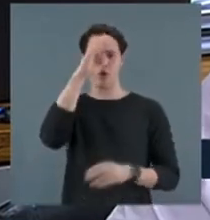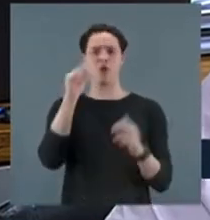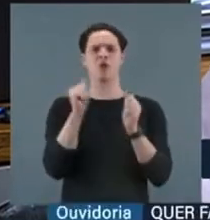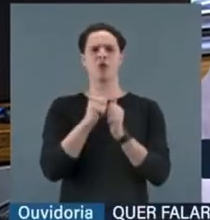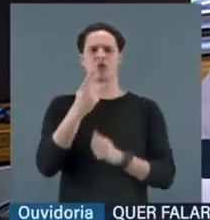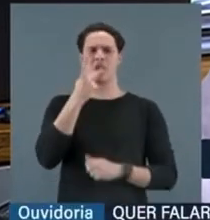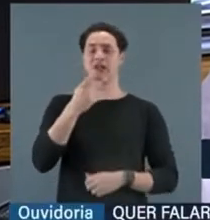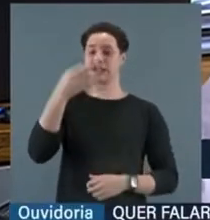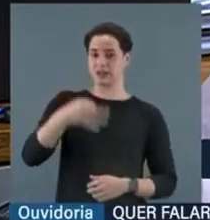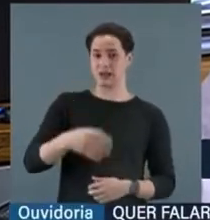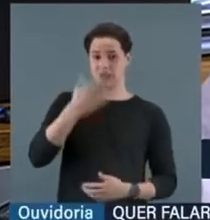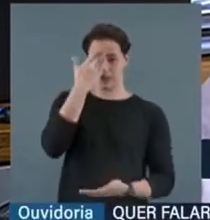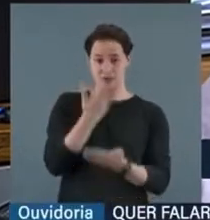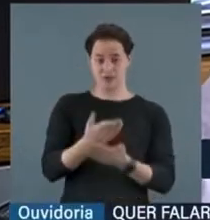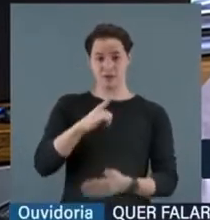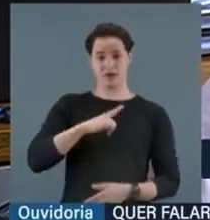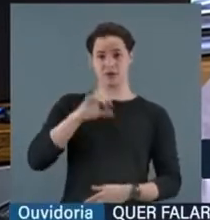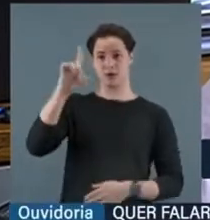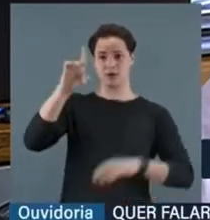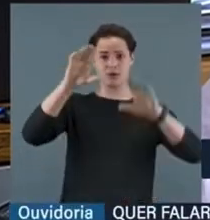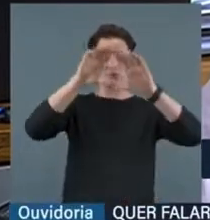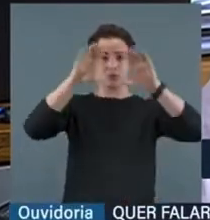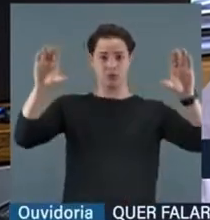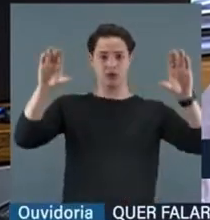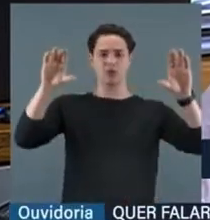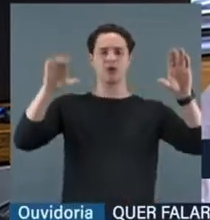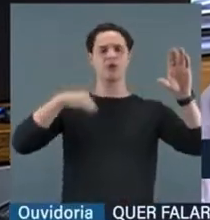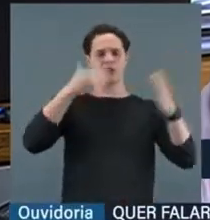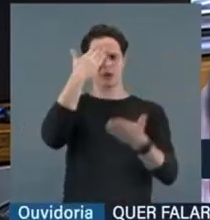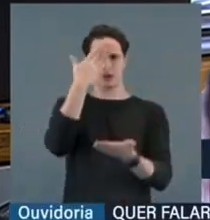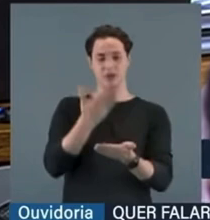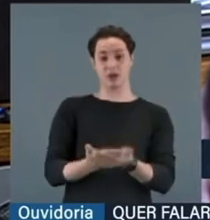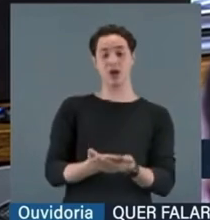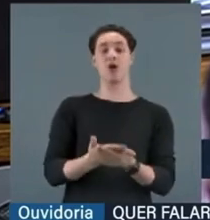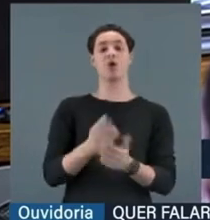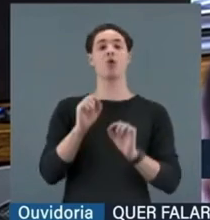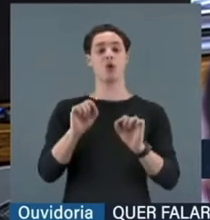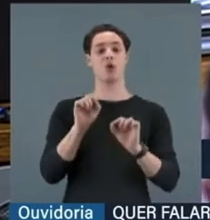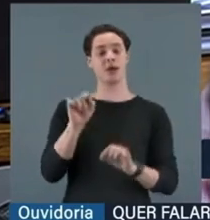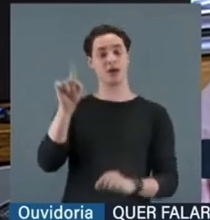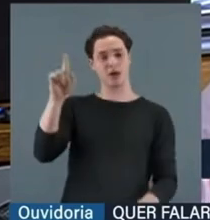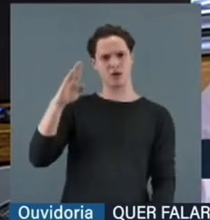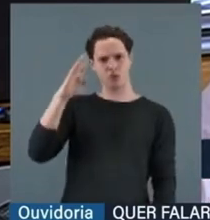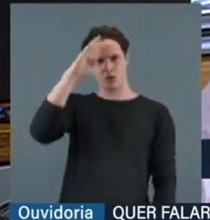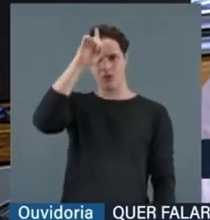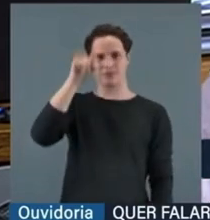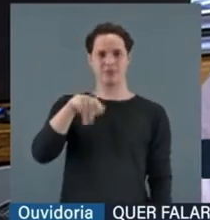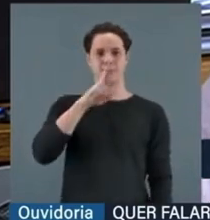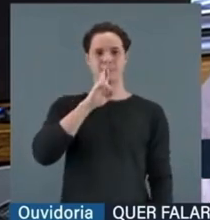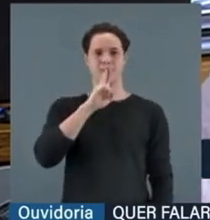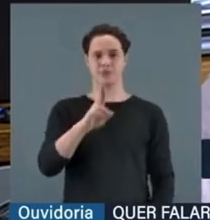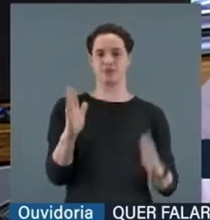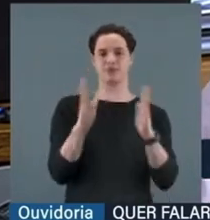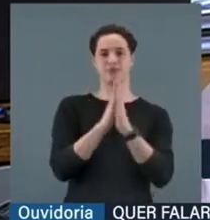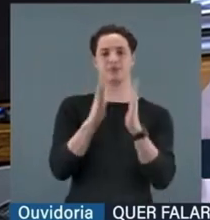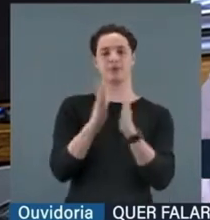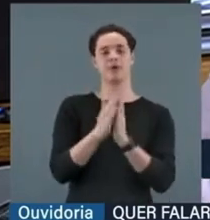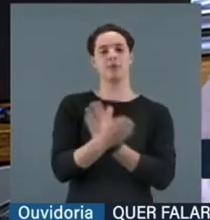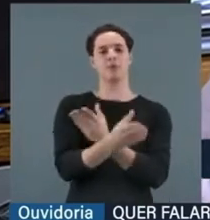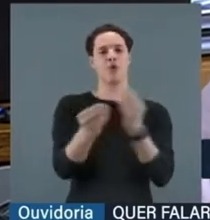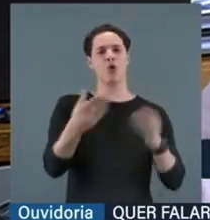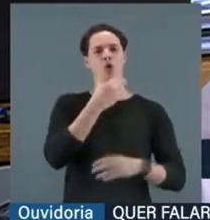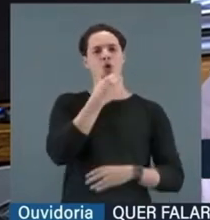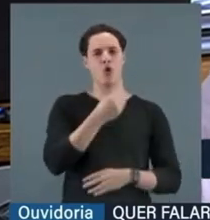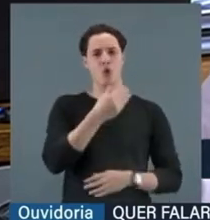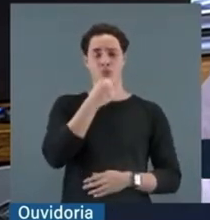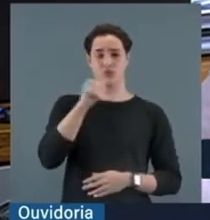eu creio que existe um Deus do céu e eu creio que bolsonaro foi resposta de oração de muitos homens e